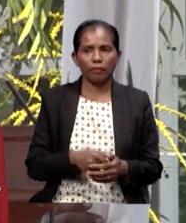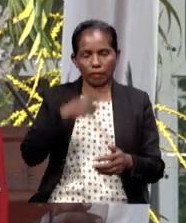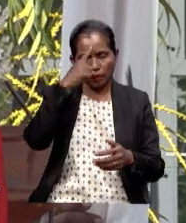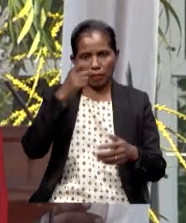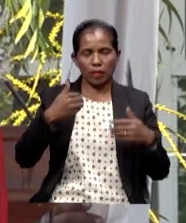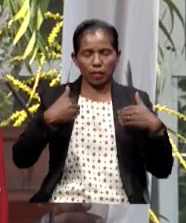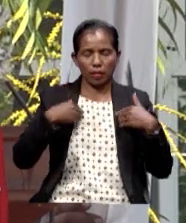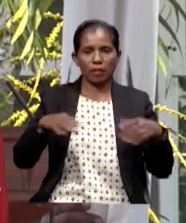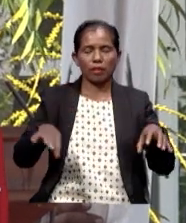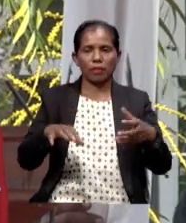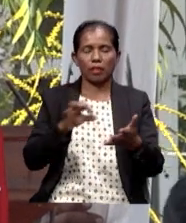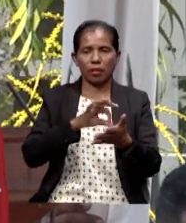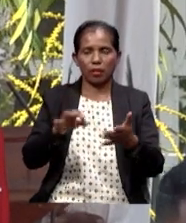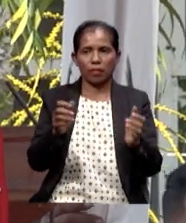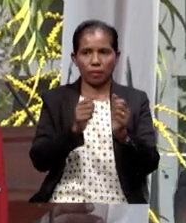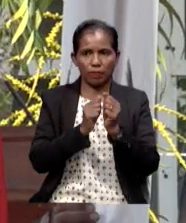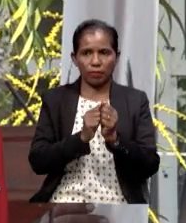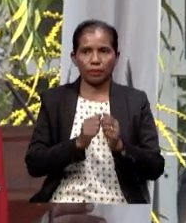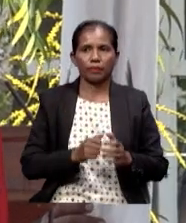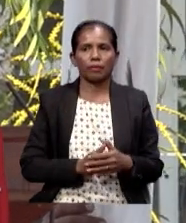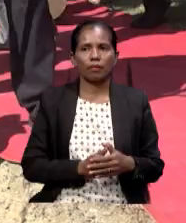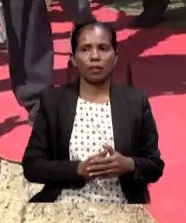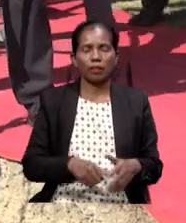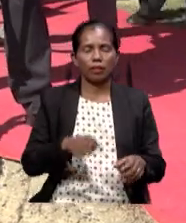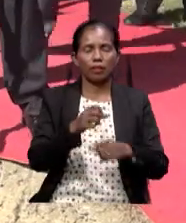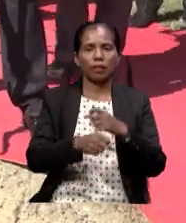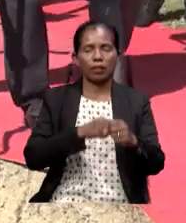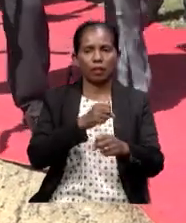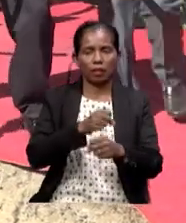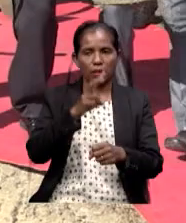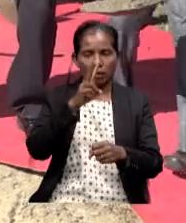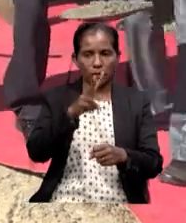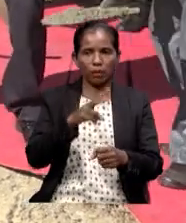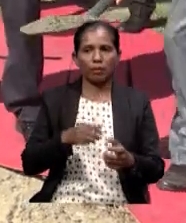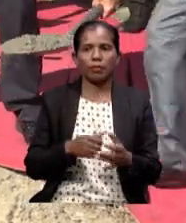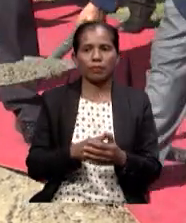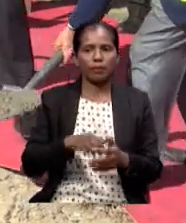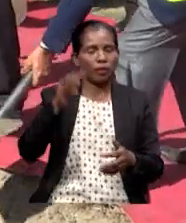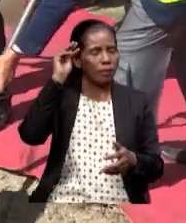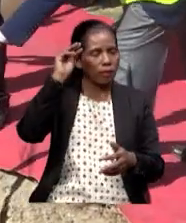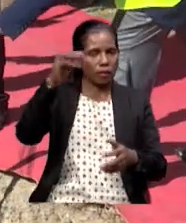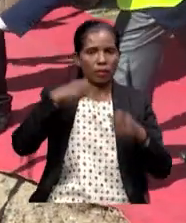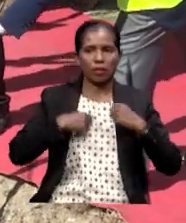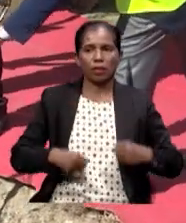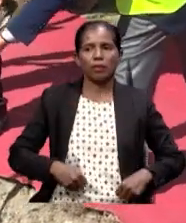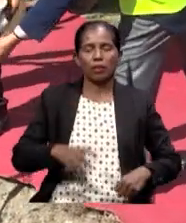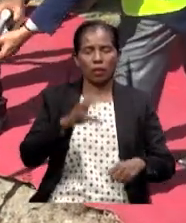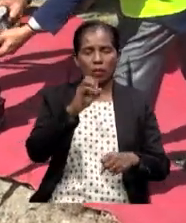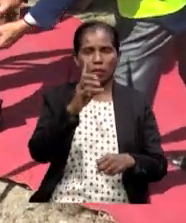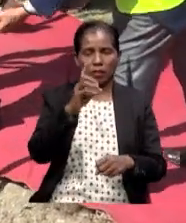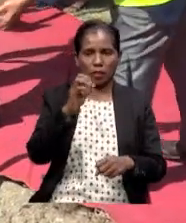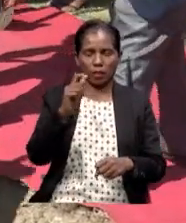contrato 2 anos, portanto, uma maneira 2 anos para terminar. E a fato nessa, o ministro Saudi, Odete Maria Freitas Belo,